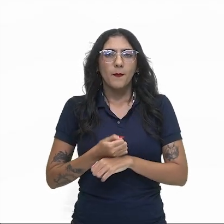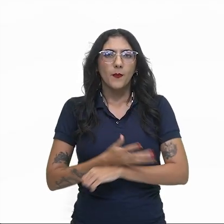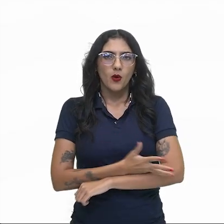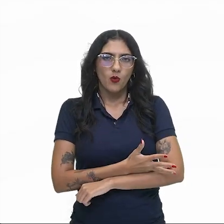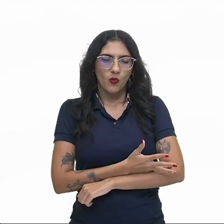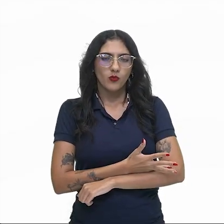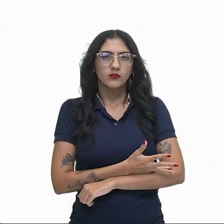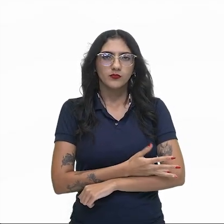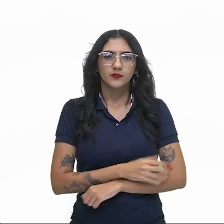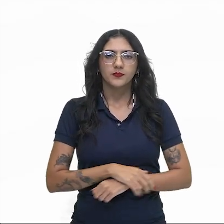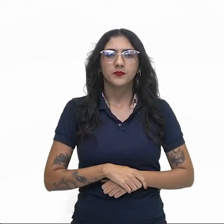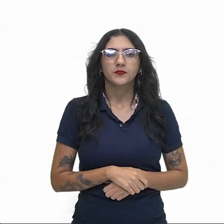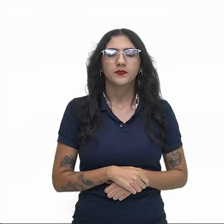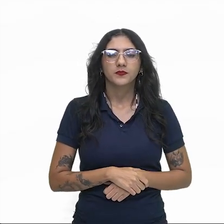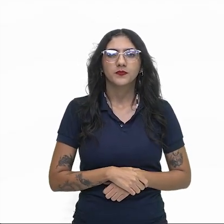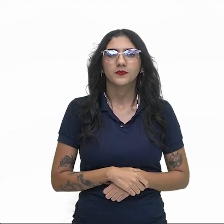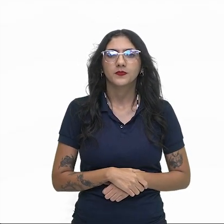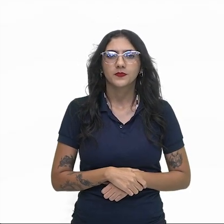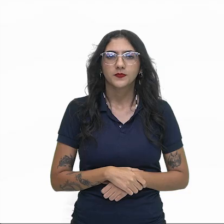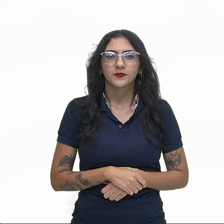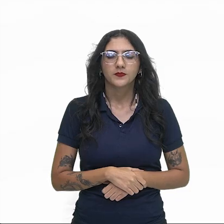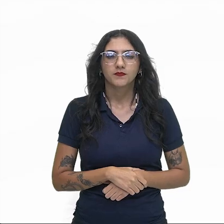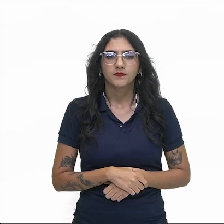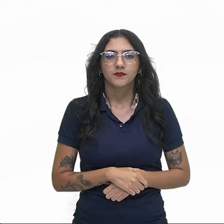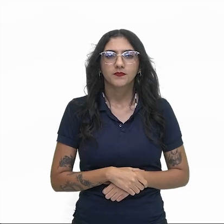e engajamento.